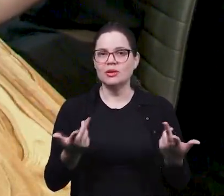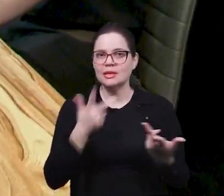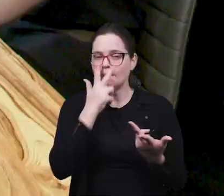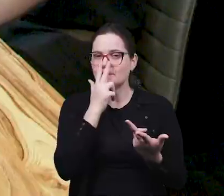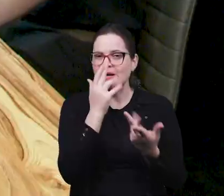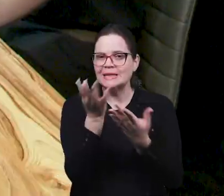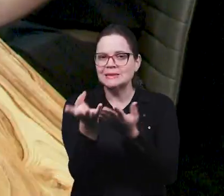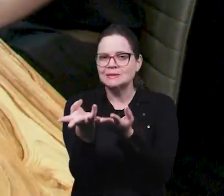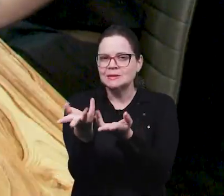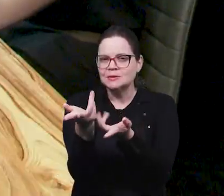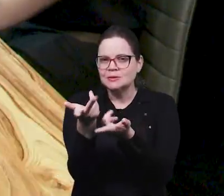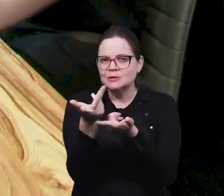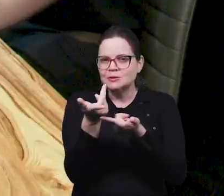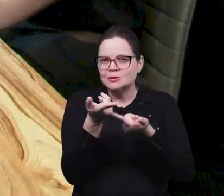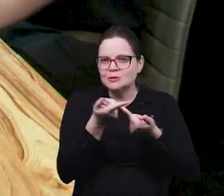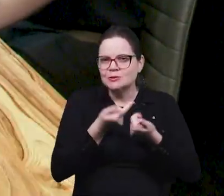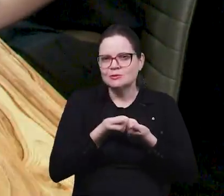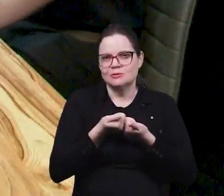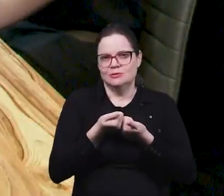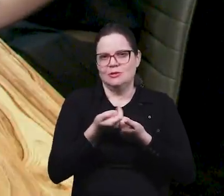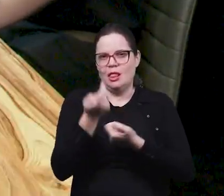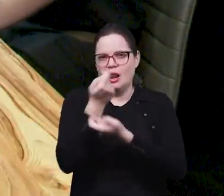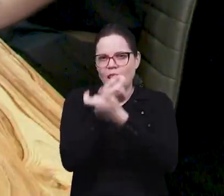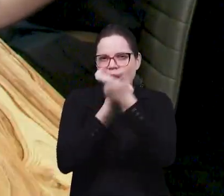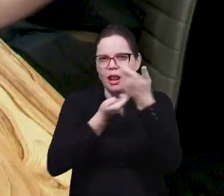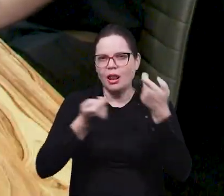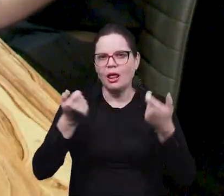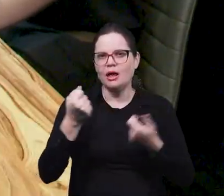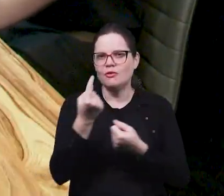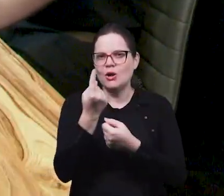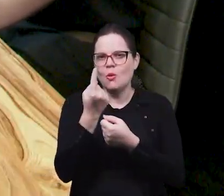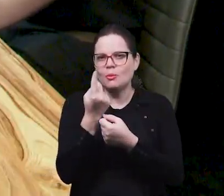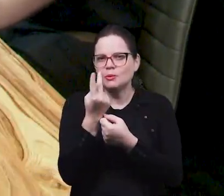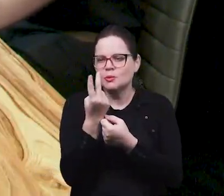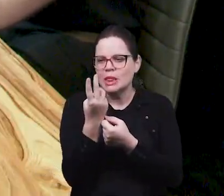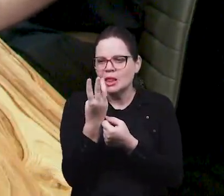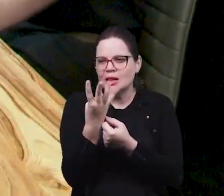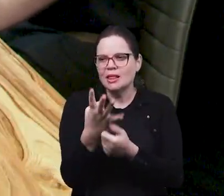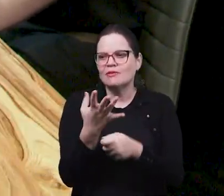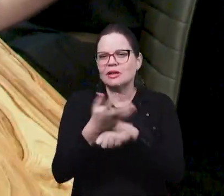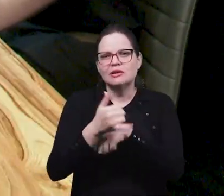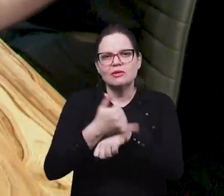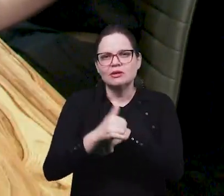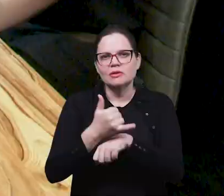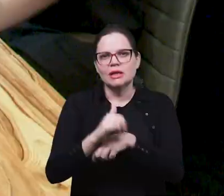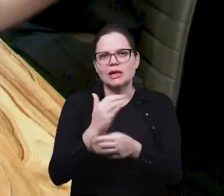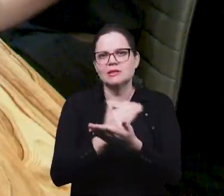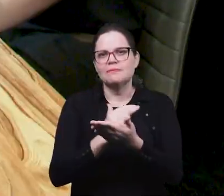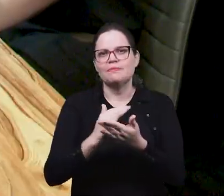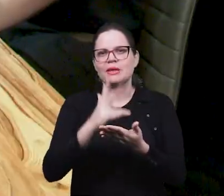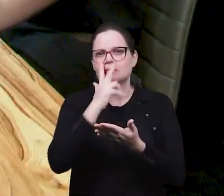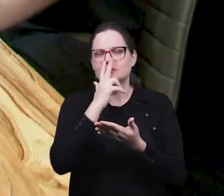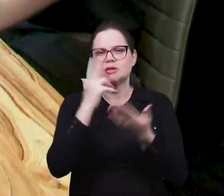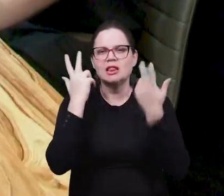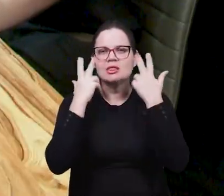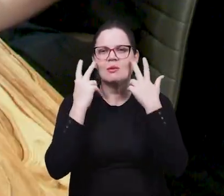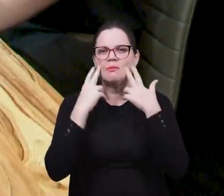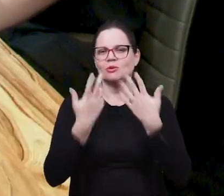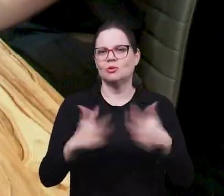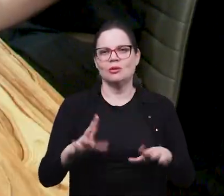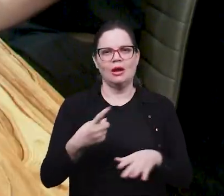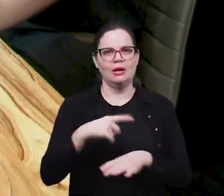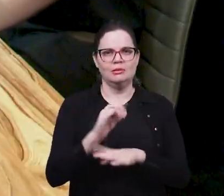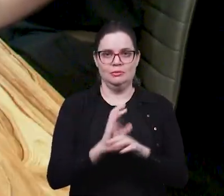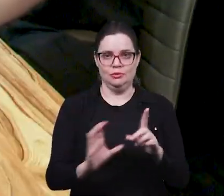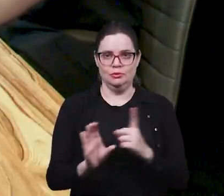muito sutil. Então você vai uma vez, vai duas, e aquilo se torna uma investida, né? Normal, Se torna uma investida. E é exatamente isso. É